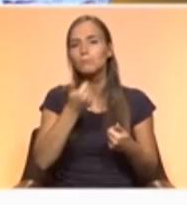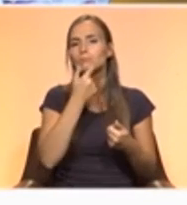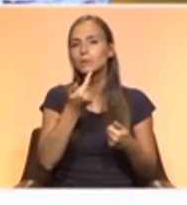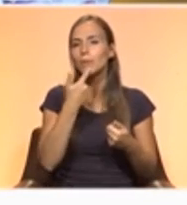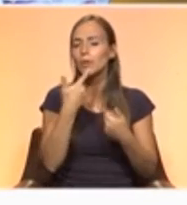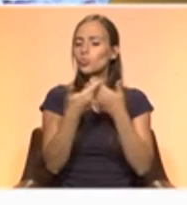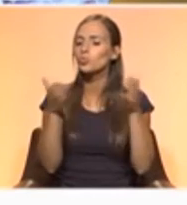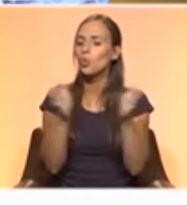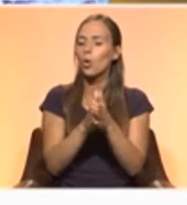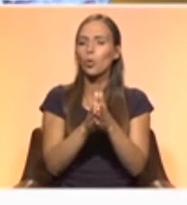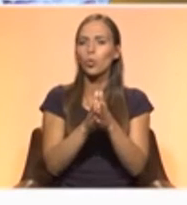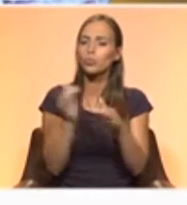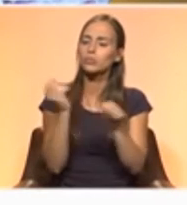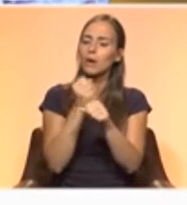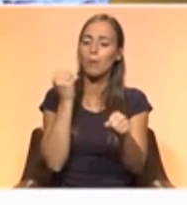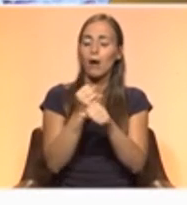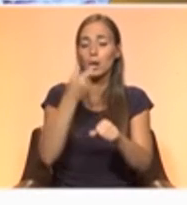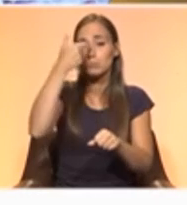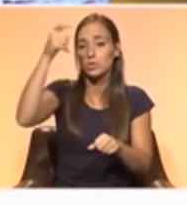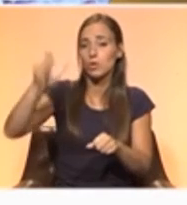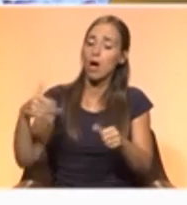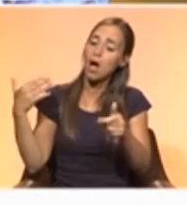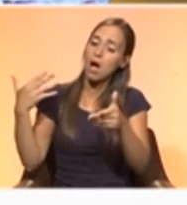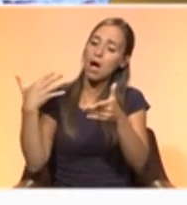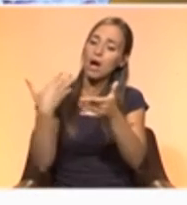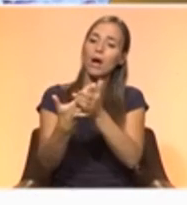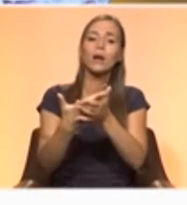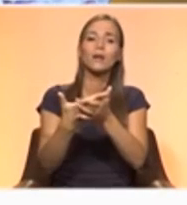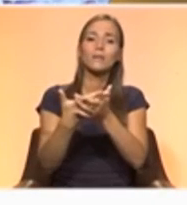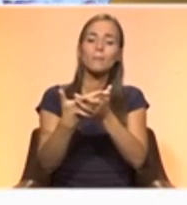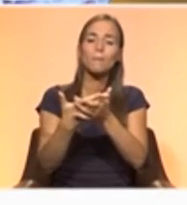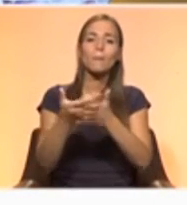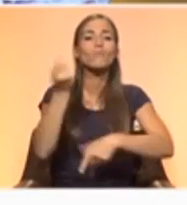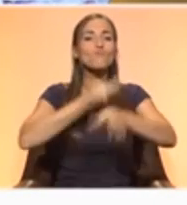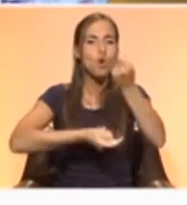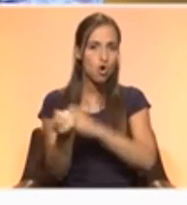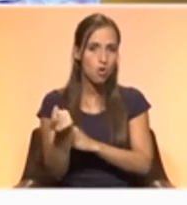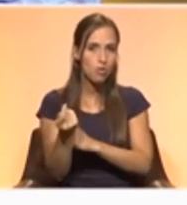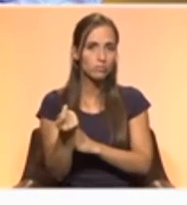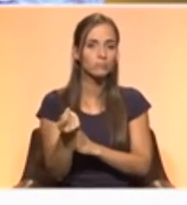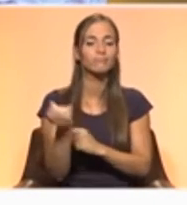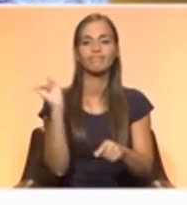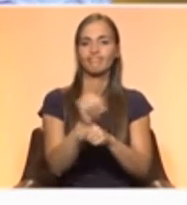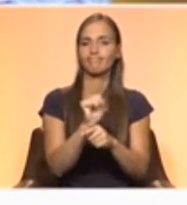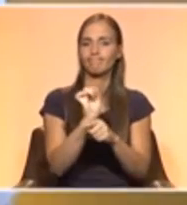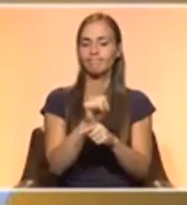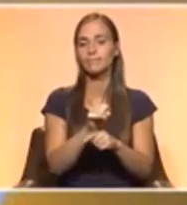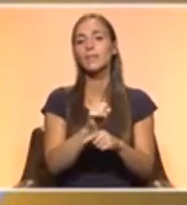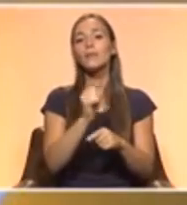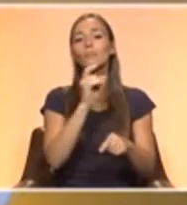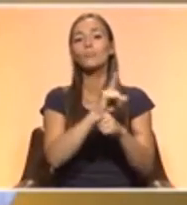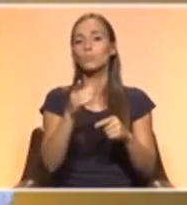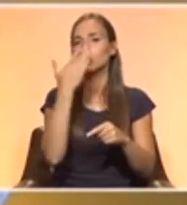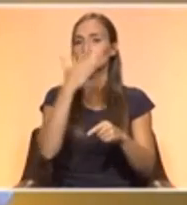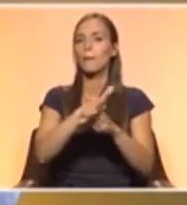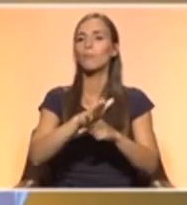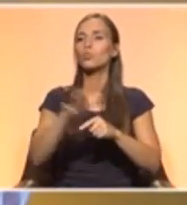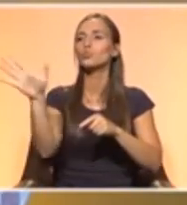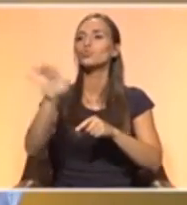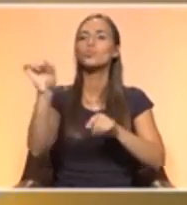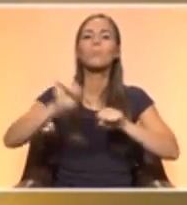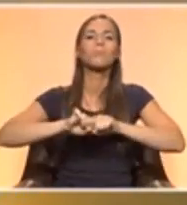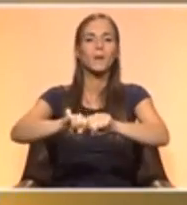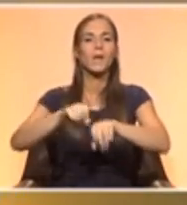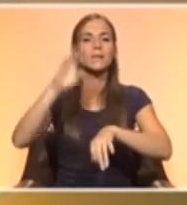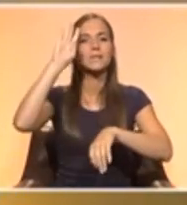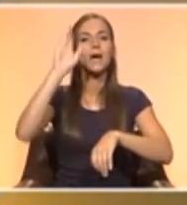cliente ou um potencial cliente faz ex até chegar à venda de um produto não é exatamente tal como se calhar uma grande superfície consegue-se saber qual é o